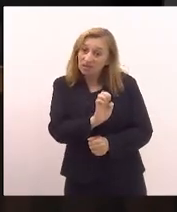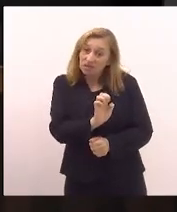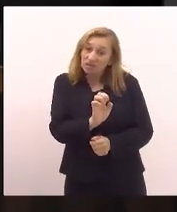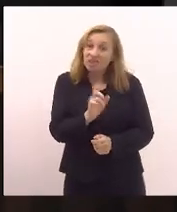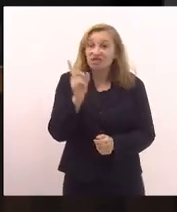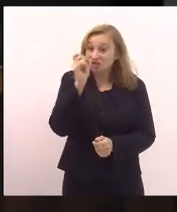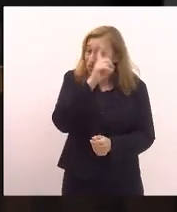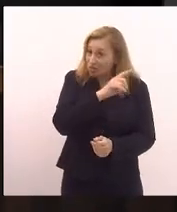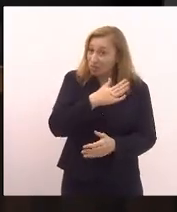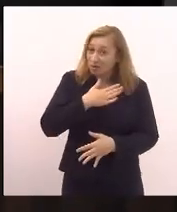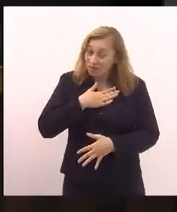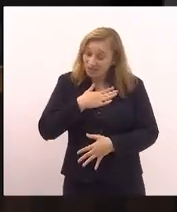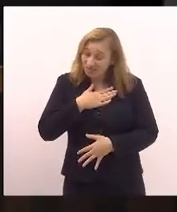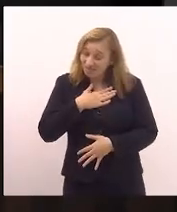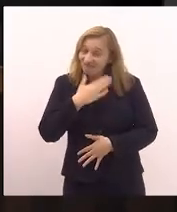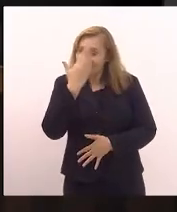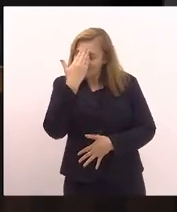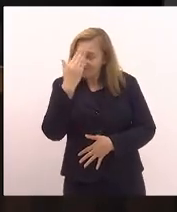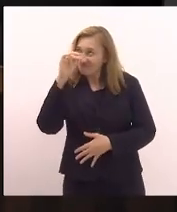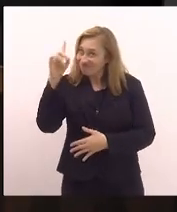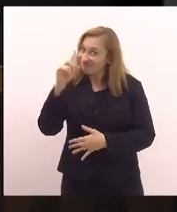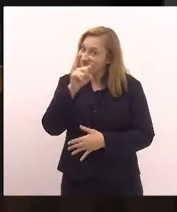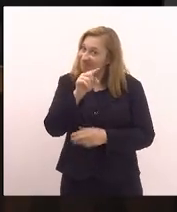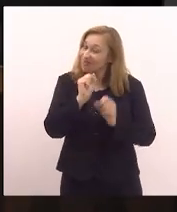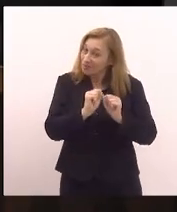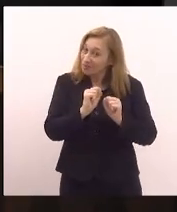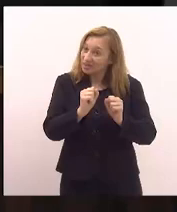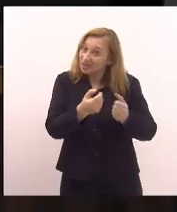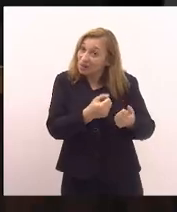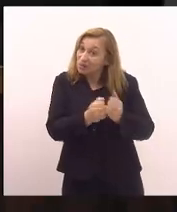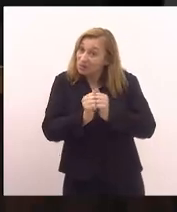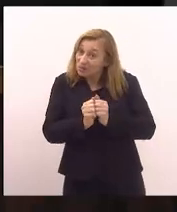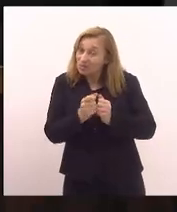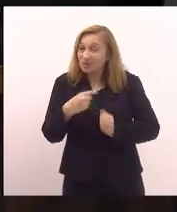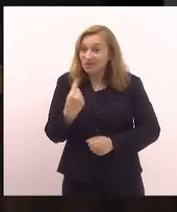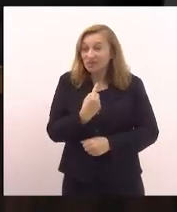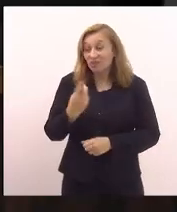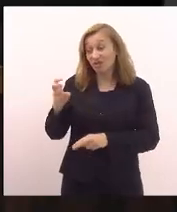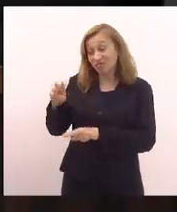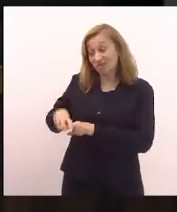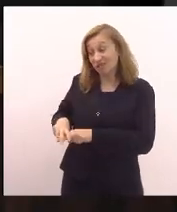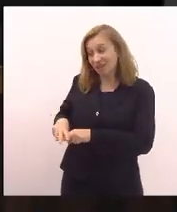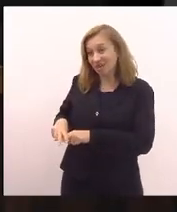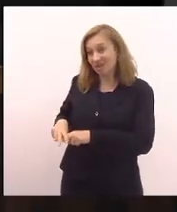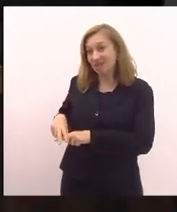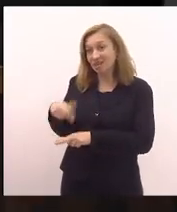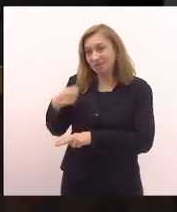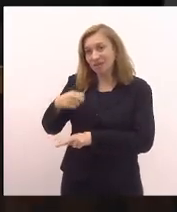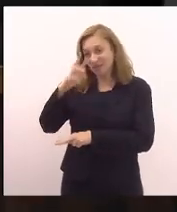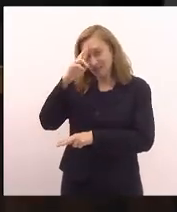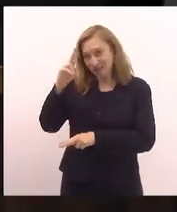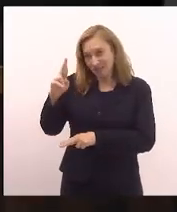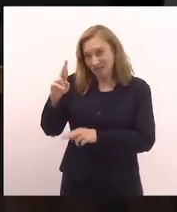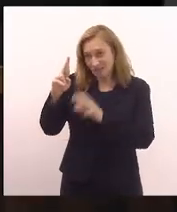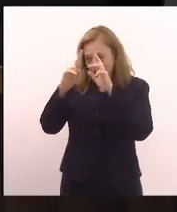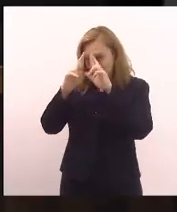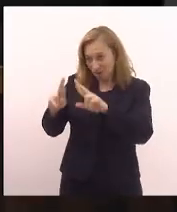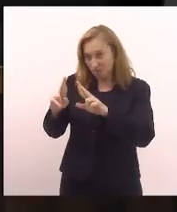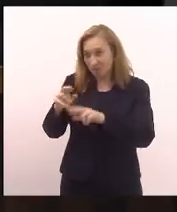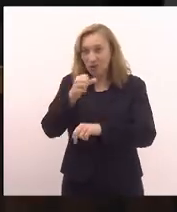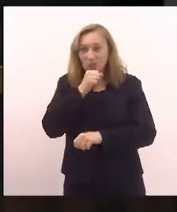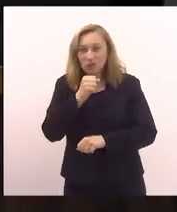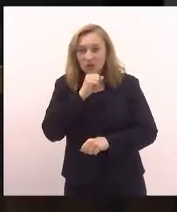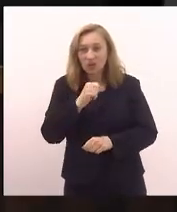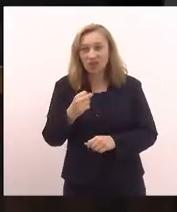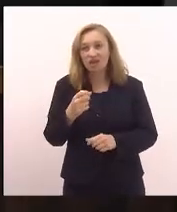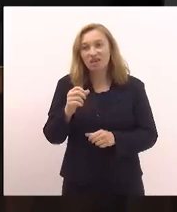muito difícil. E, graças a Deus, ela pôde estar aqui com a gente. Eu já coloquei ela sentadinha, porque a gente tem que respeitar os idosos, né? Essa coisa de